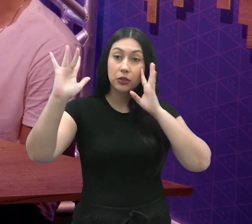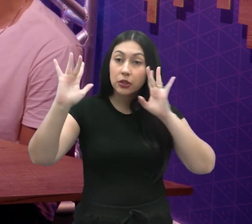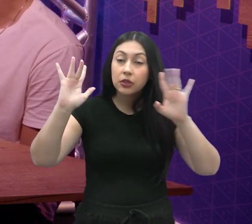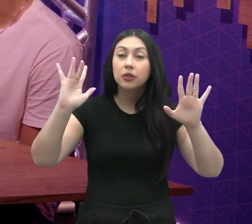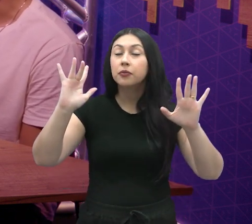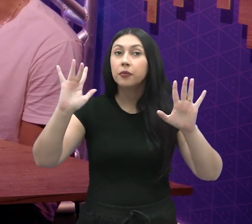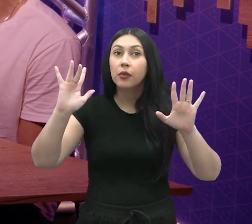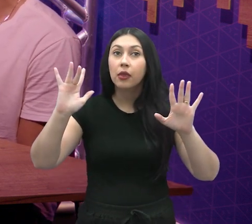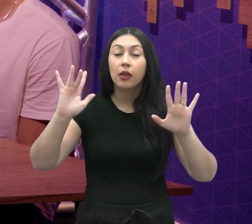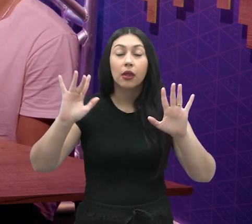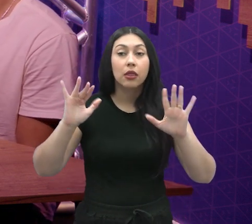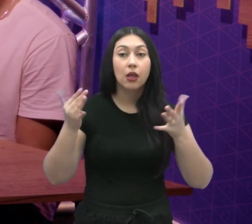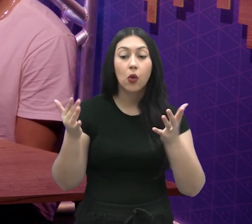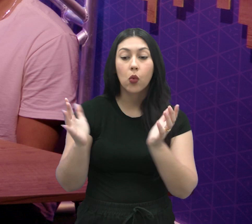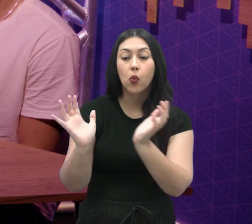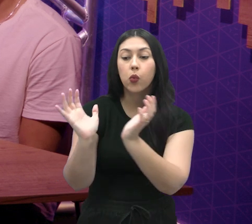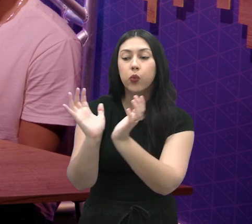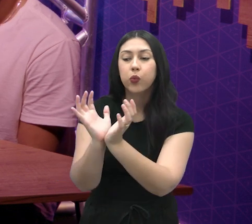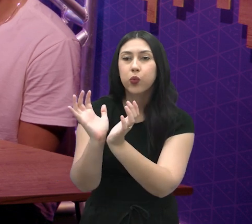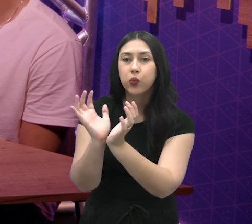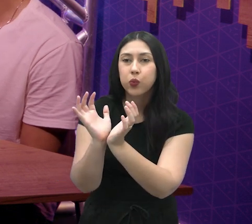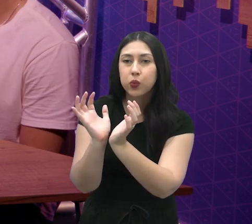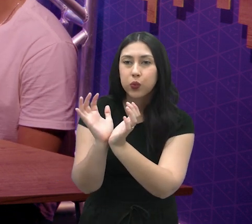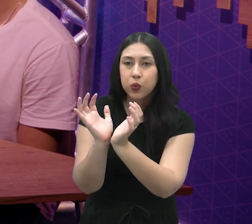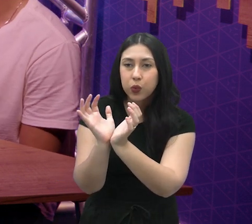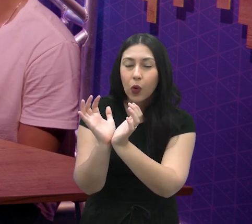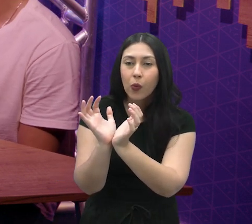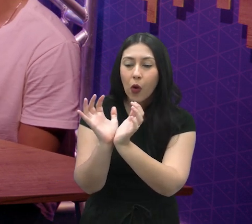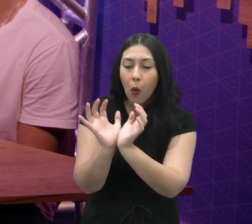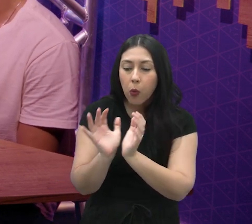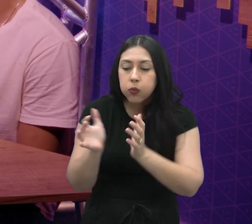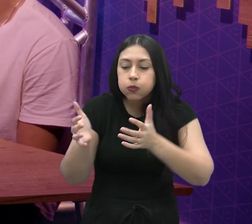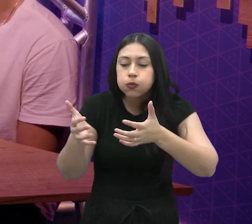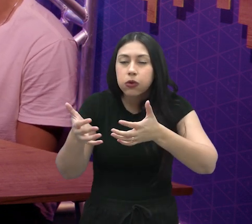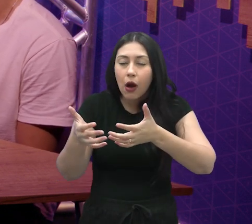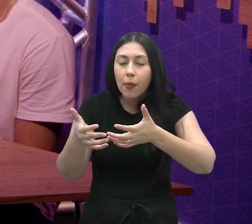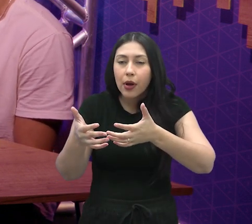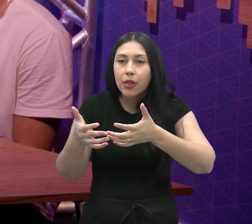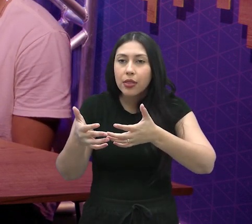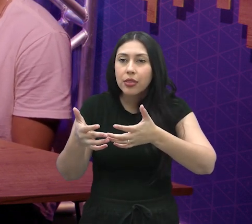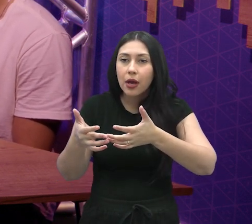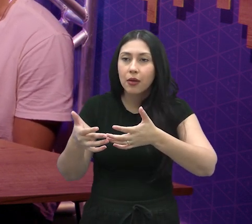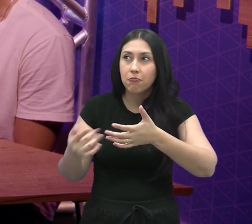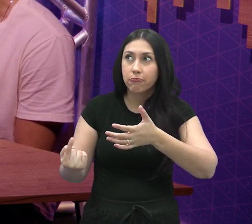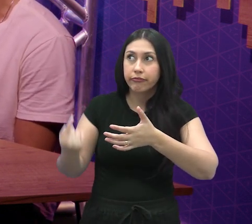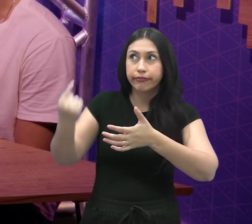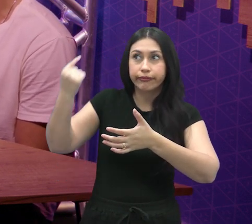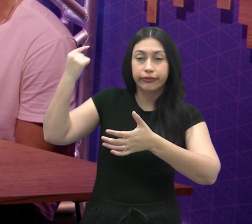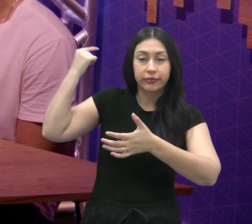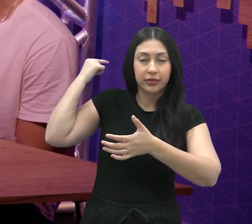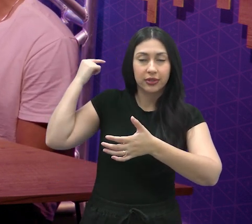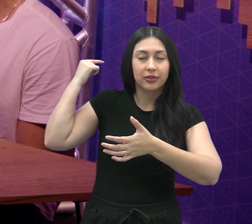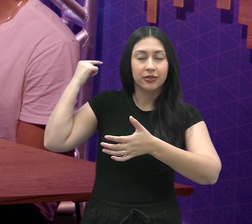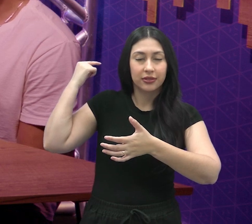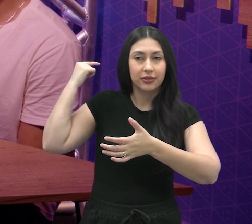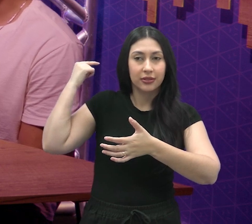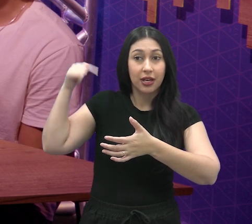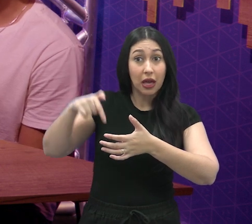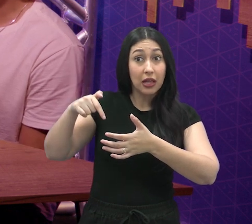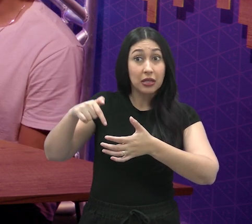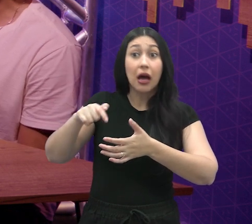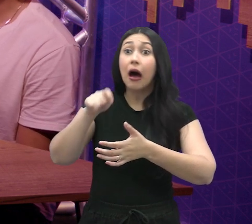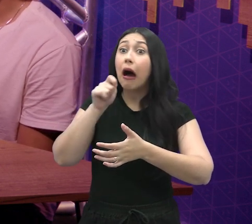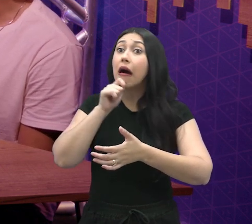imaginação mesmo e tal. E esse pessoalzinho aí, né, nessa época do pré-histórica,